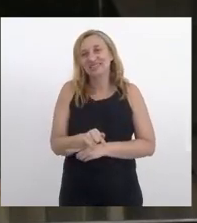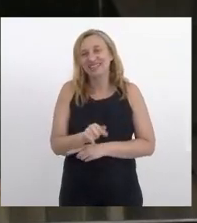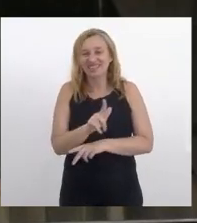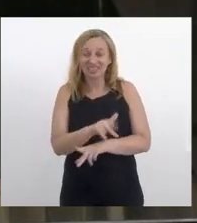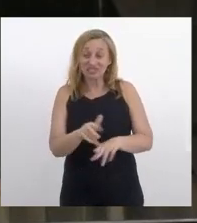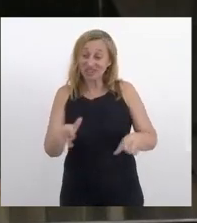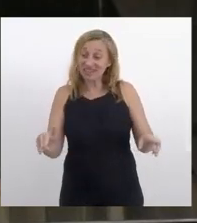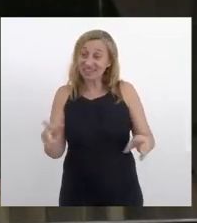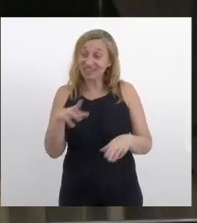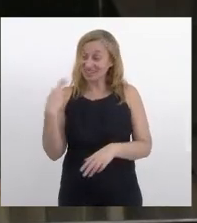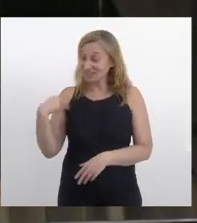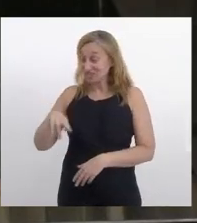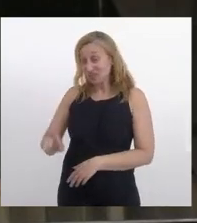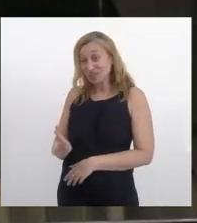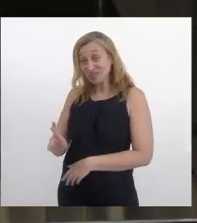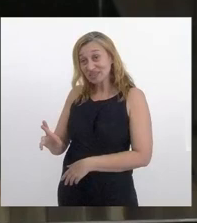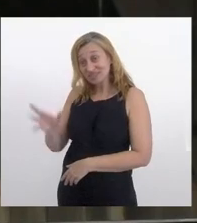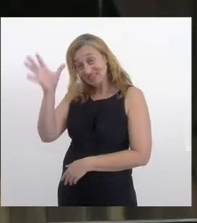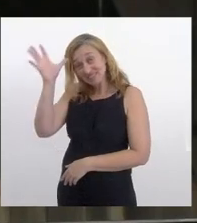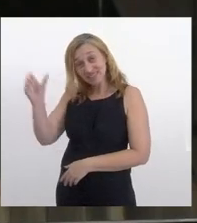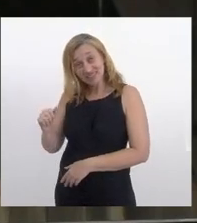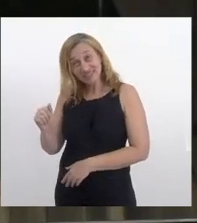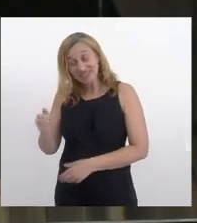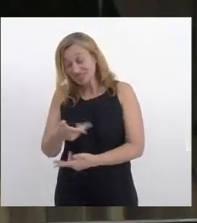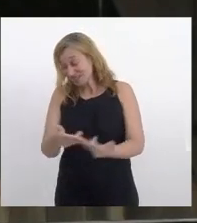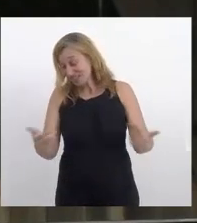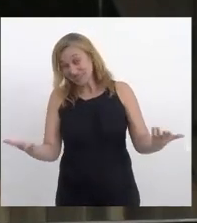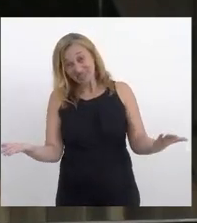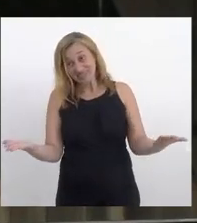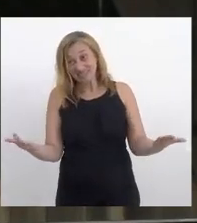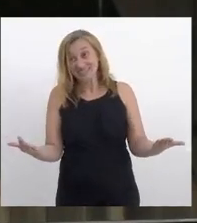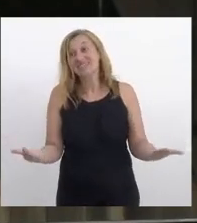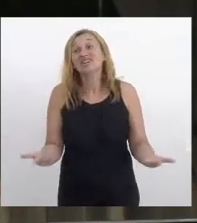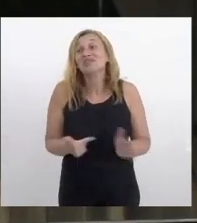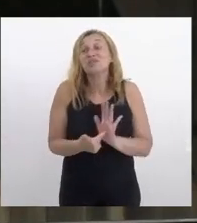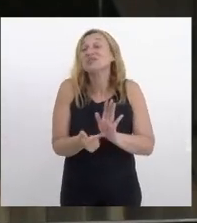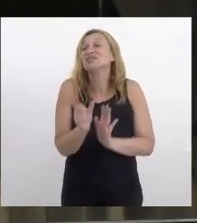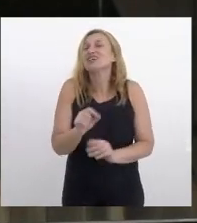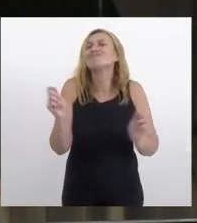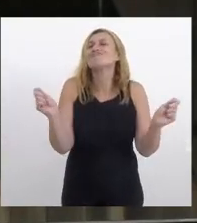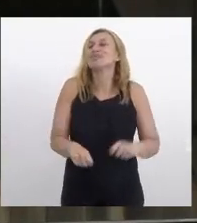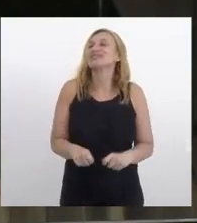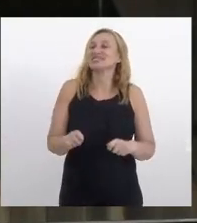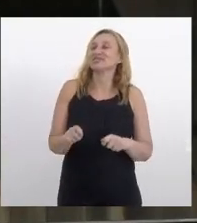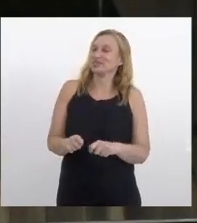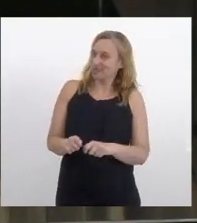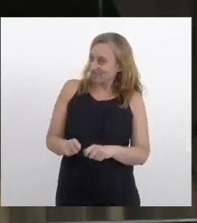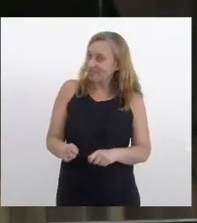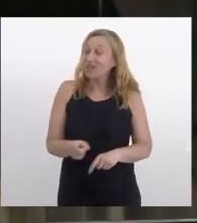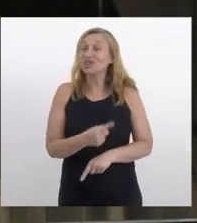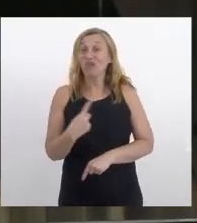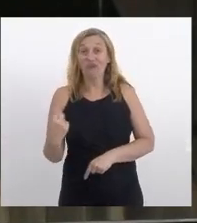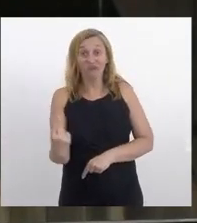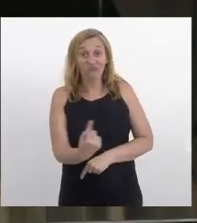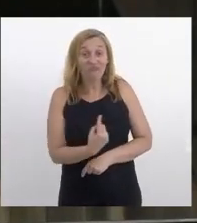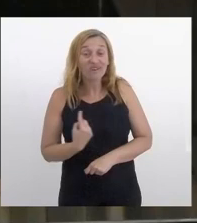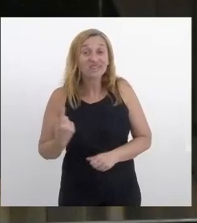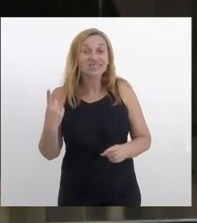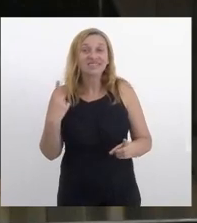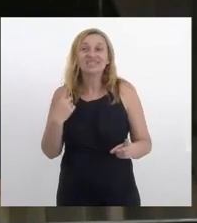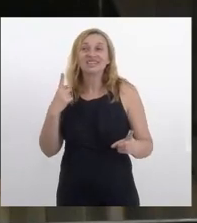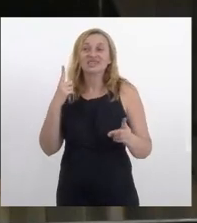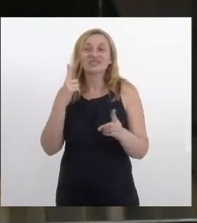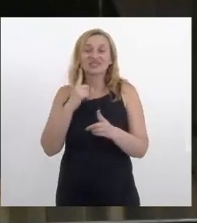diversas religiões e diversas matrizes, diversas situações, mostram que é possível que nós nos